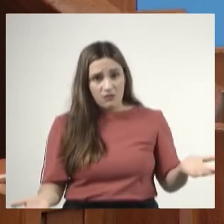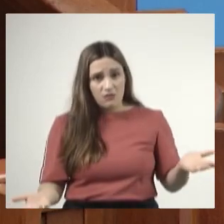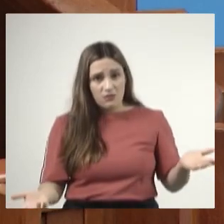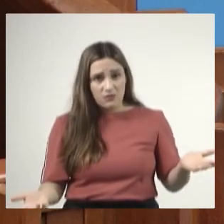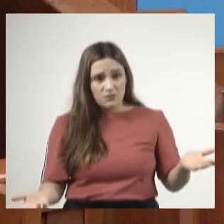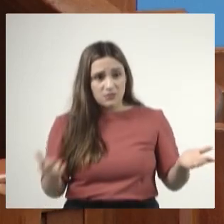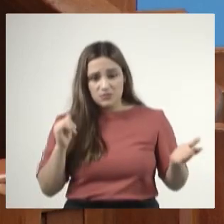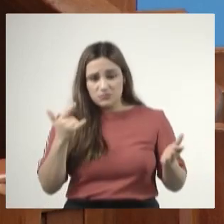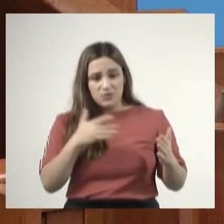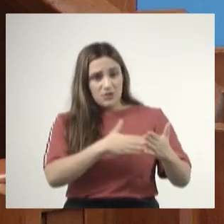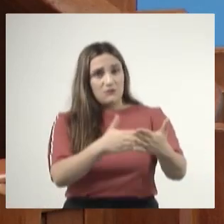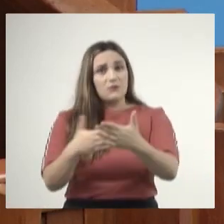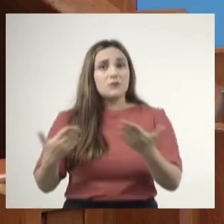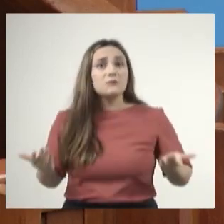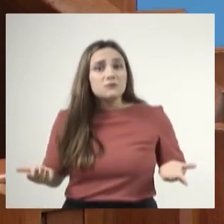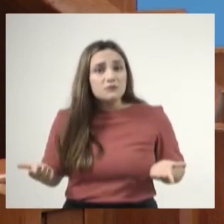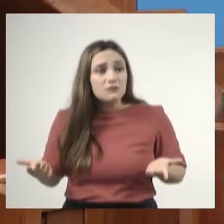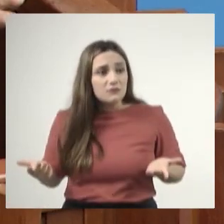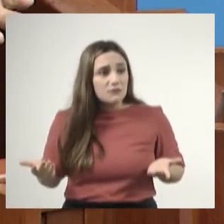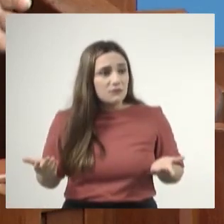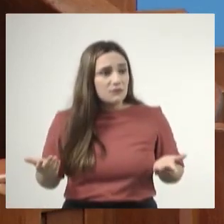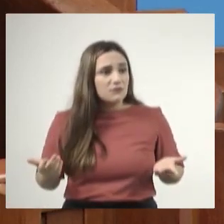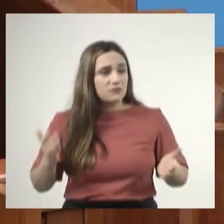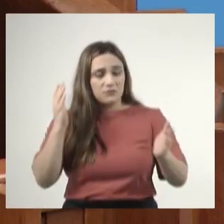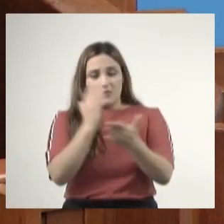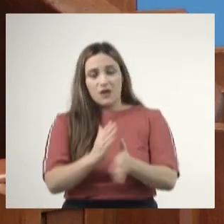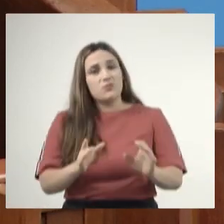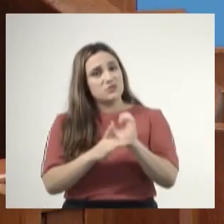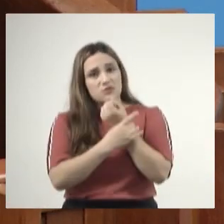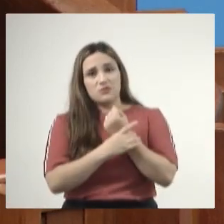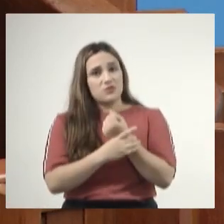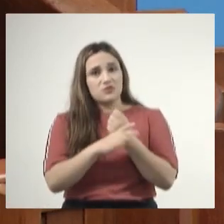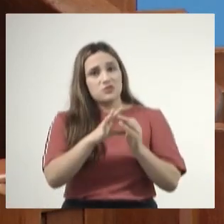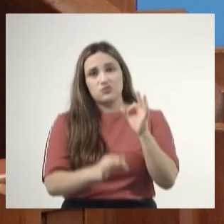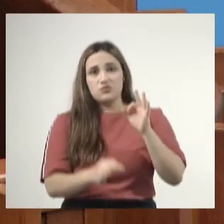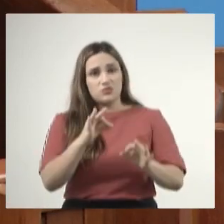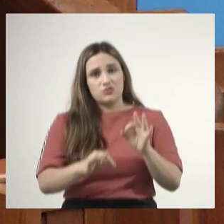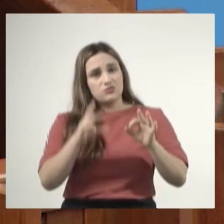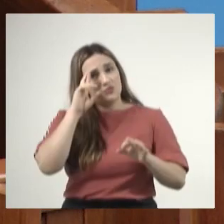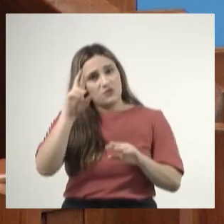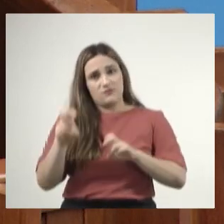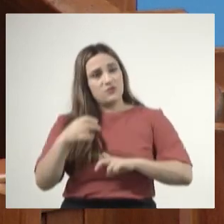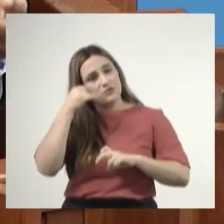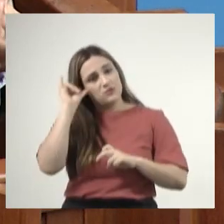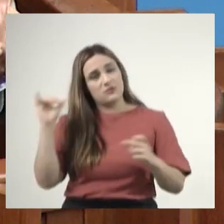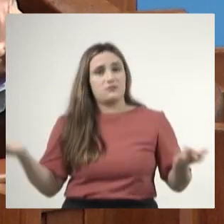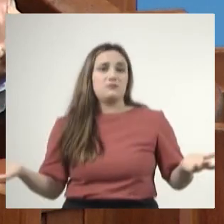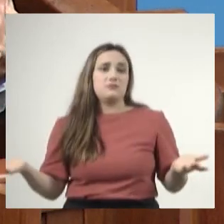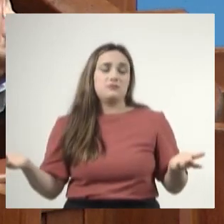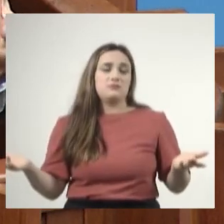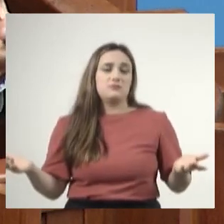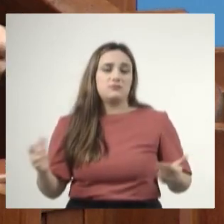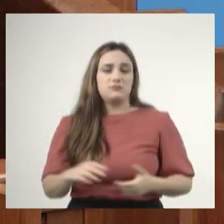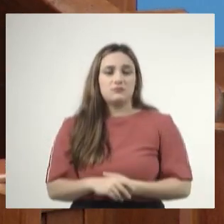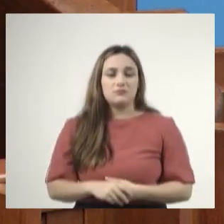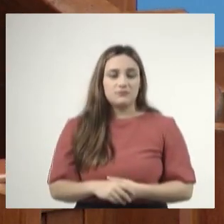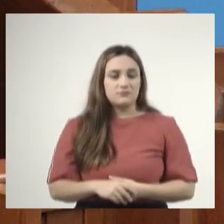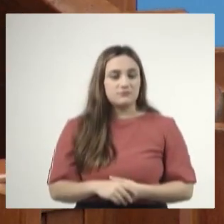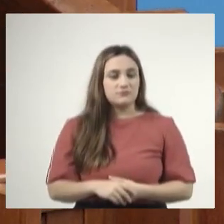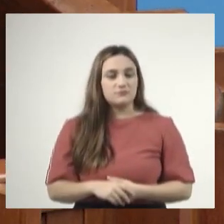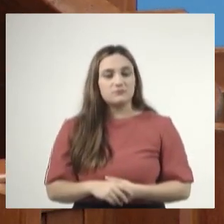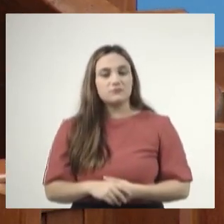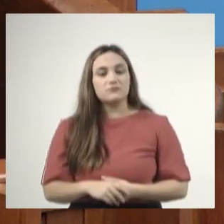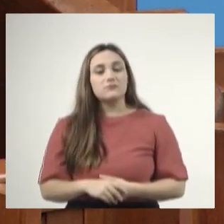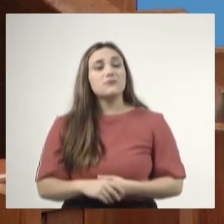tiver um limite, certo? Acabou a segurança jurídica do produtor rural. Até para investir, ele tem que